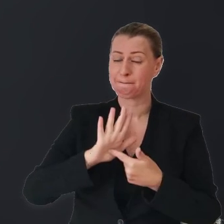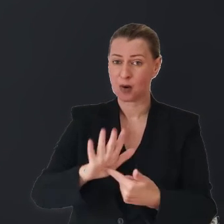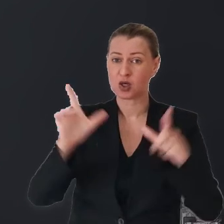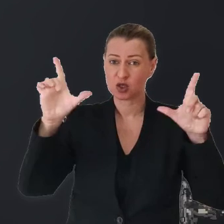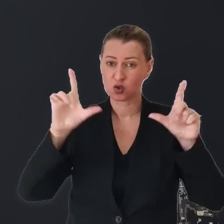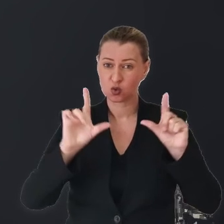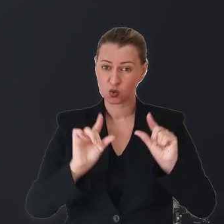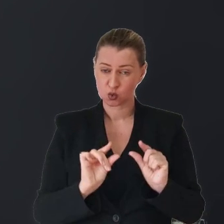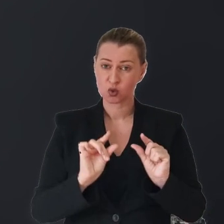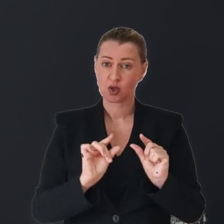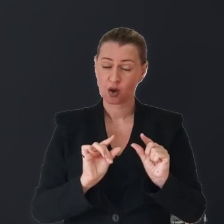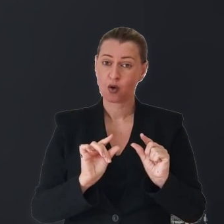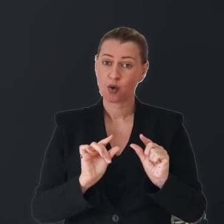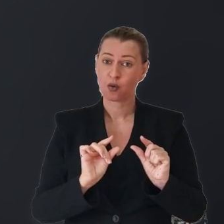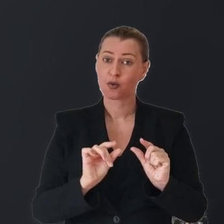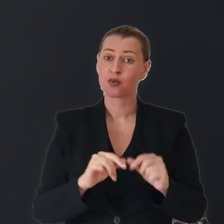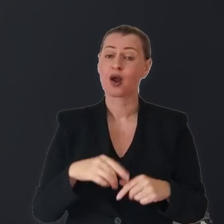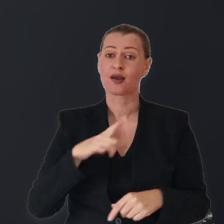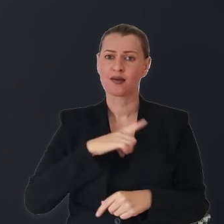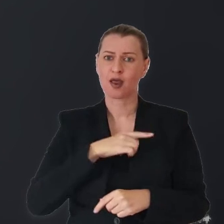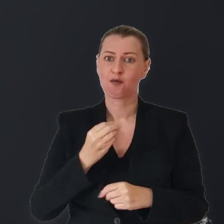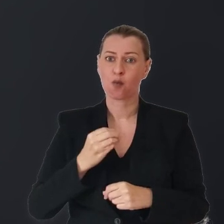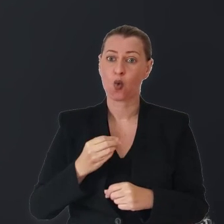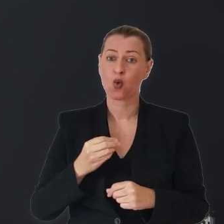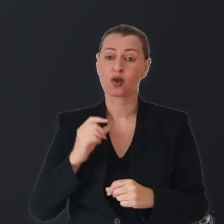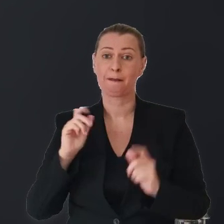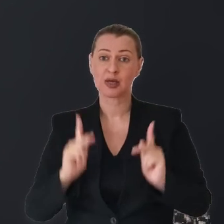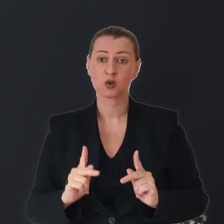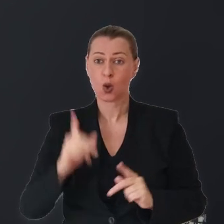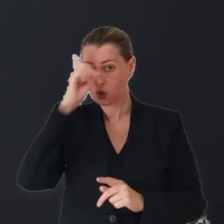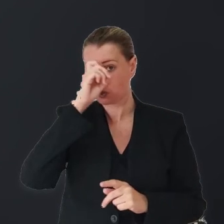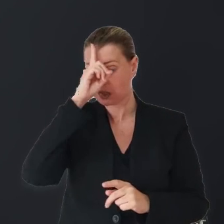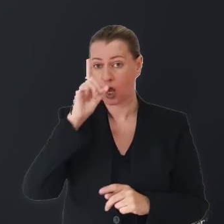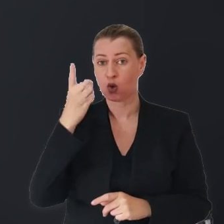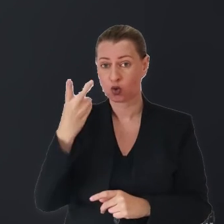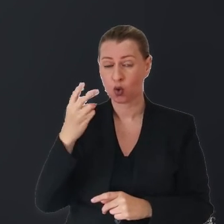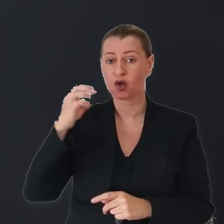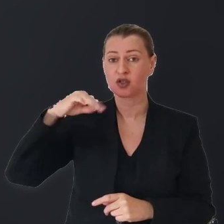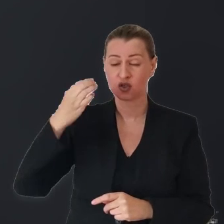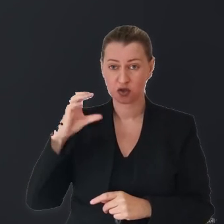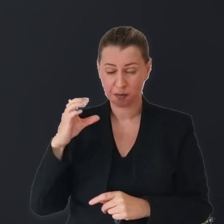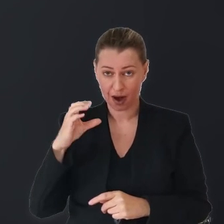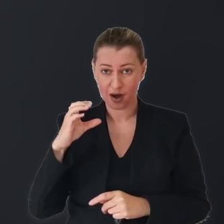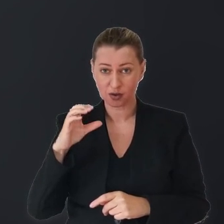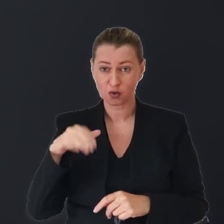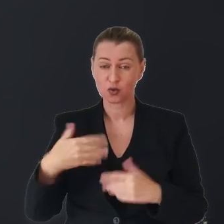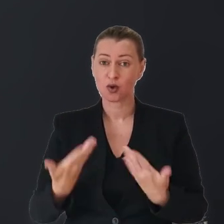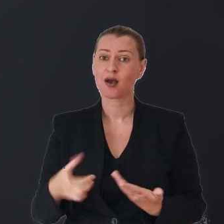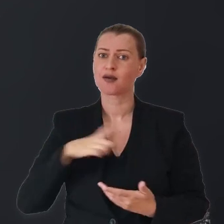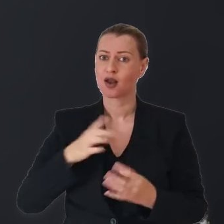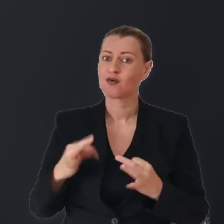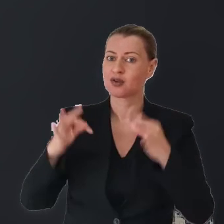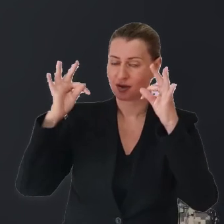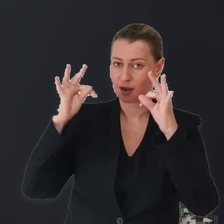demonstrando leve redução desde o recorde de ocupação em 12 de março, quando havia mais de 5,4 mil pacientes em tratamento de baixa